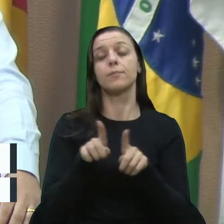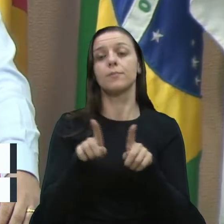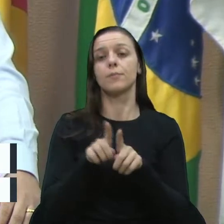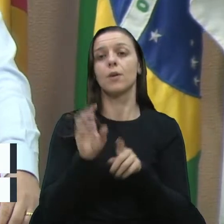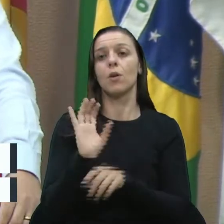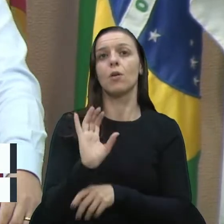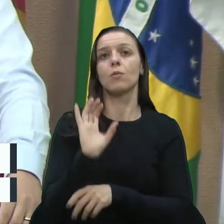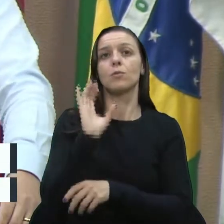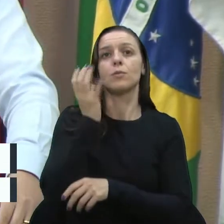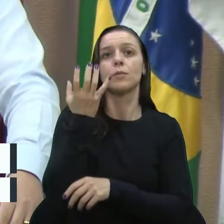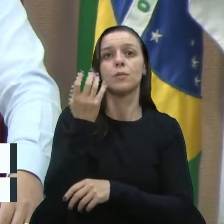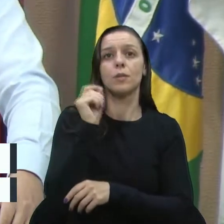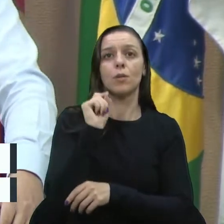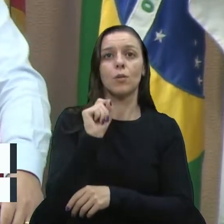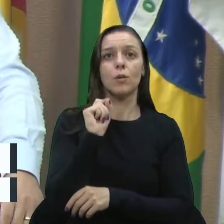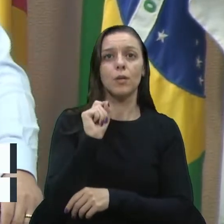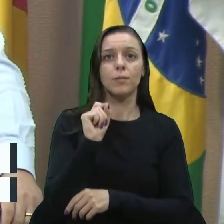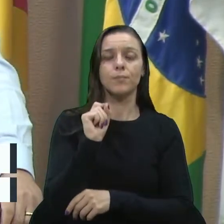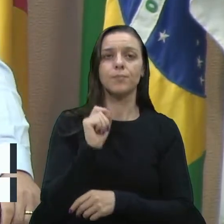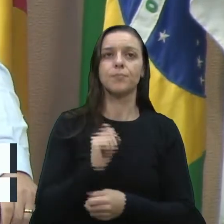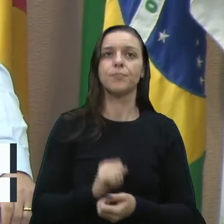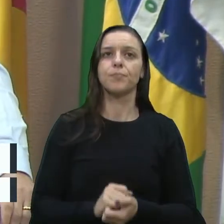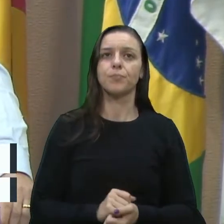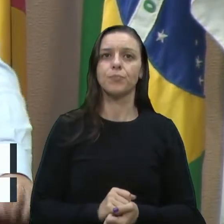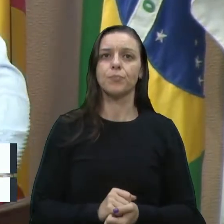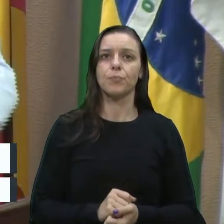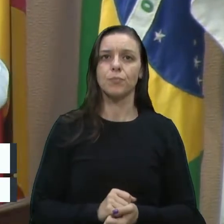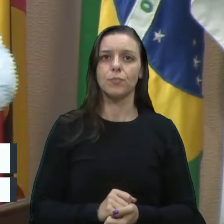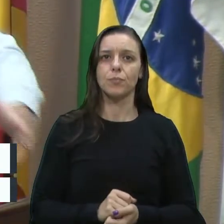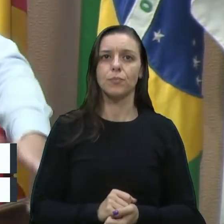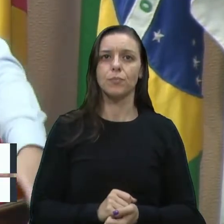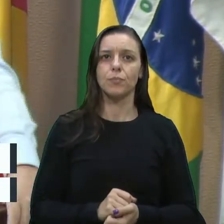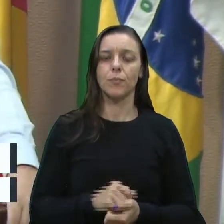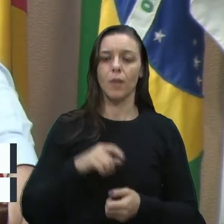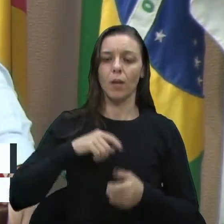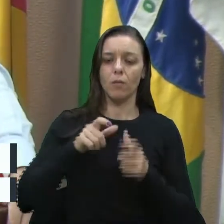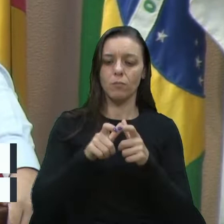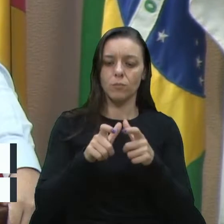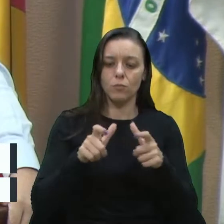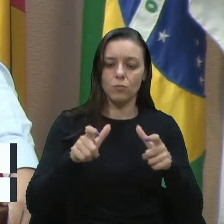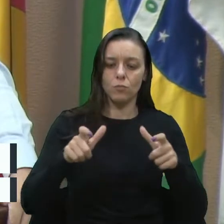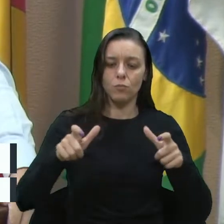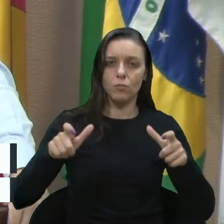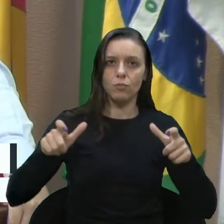ocorreu através daquela cratera que se abriu